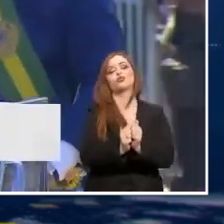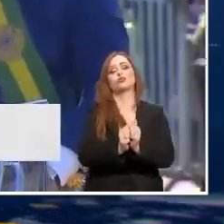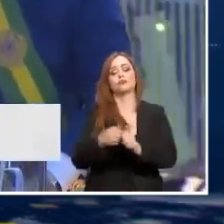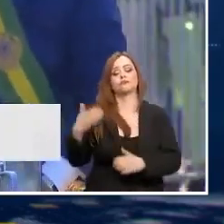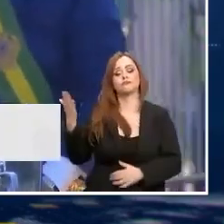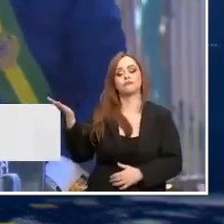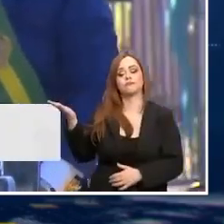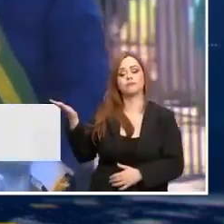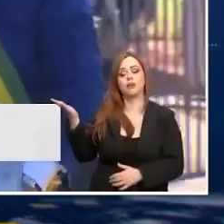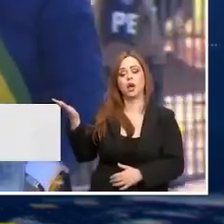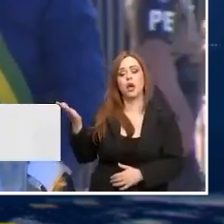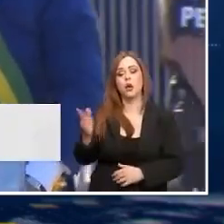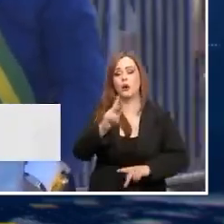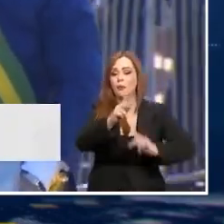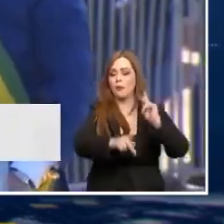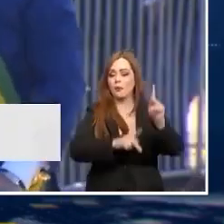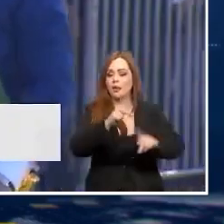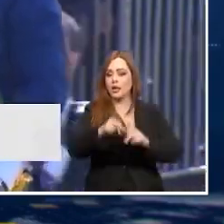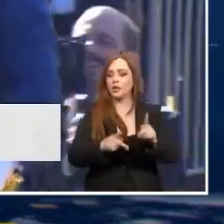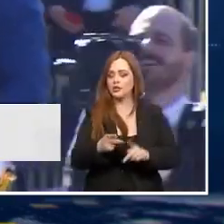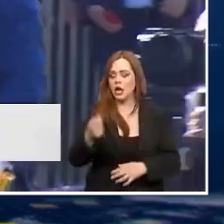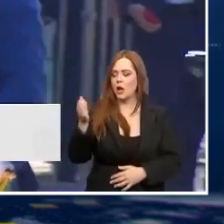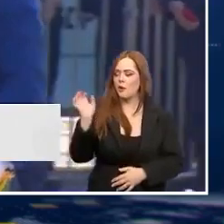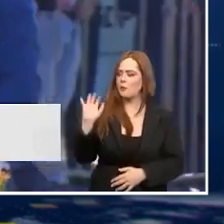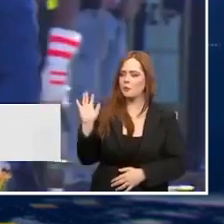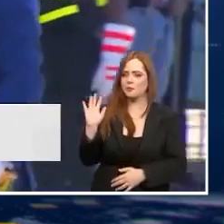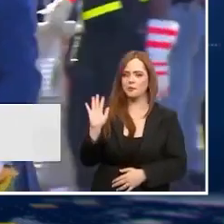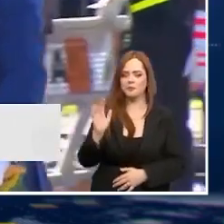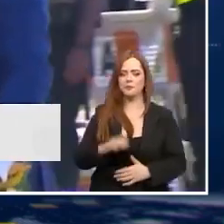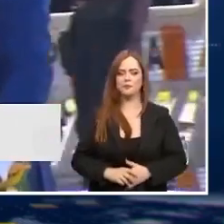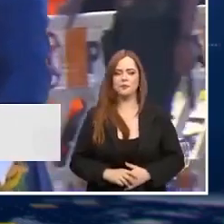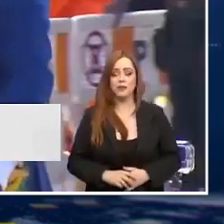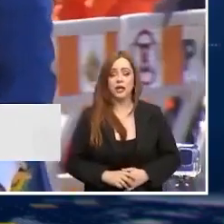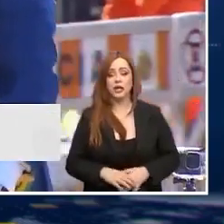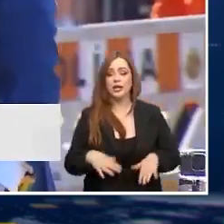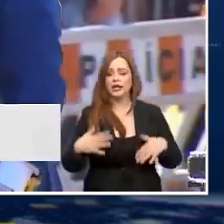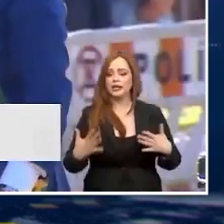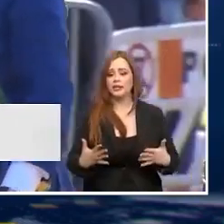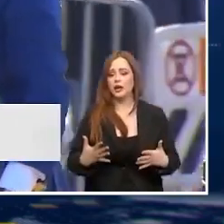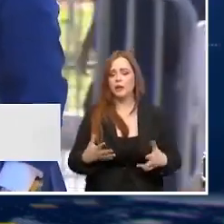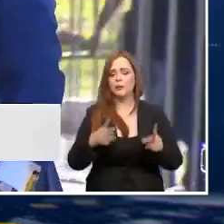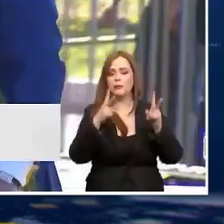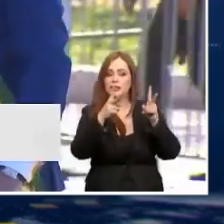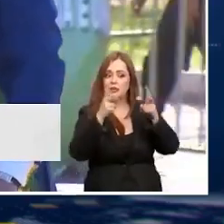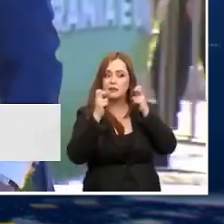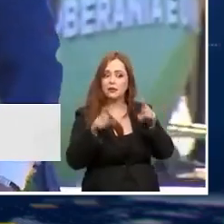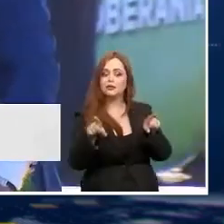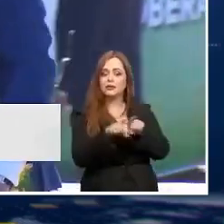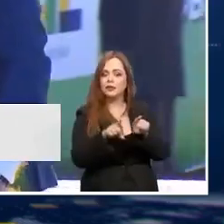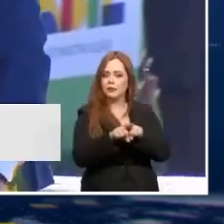tá. Foi no desfile. Não, 7 de setembro. Ué, você quer comparar as coisas? Mas não posso comparar desfile com o desfile. Aí